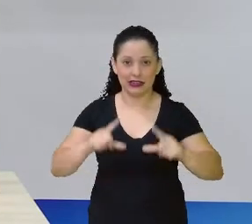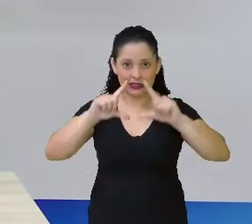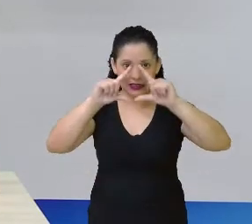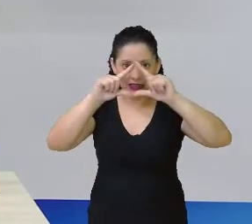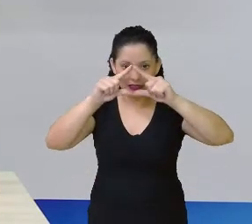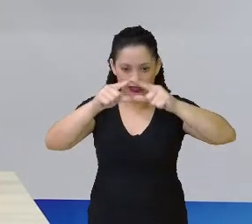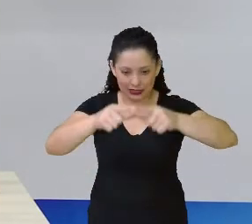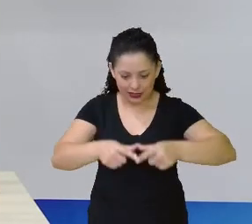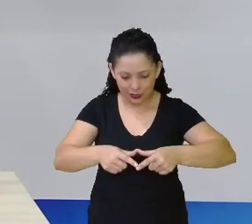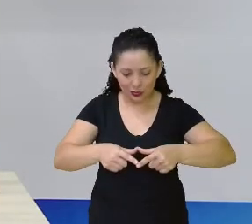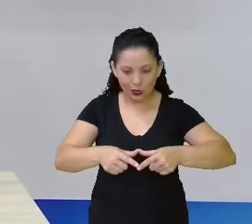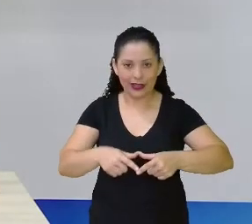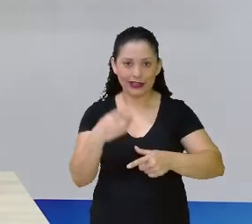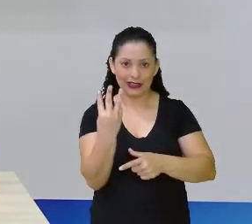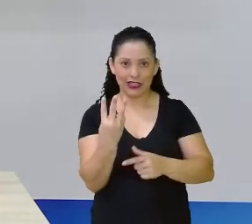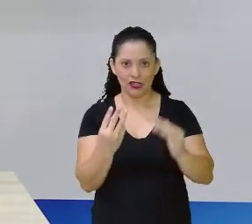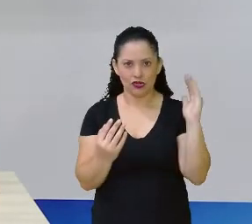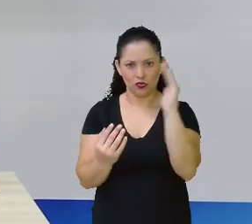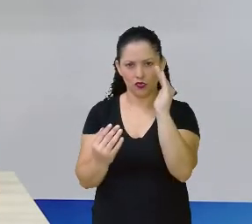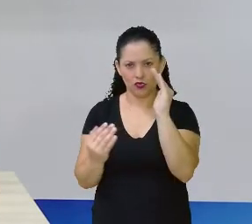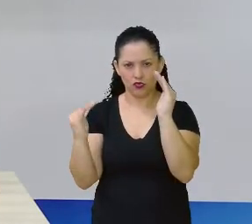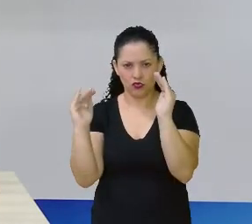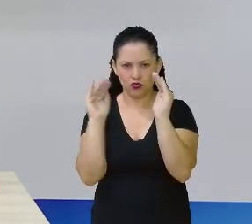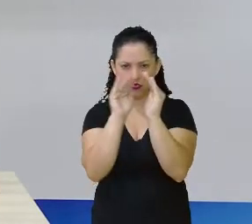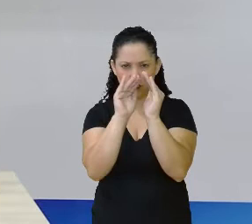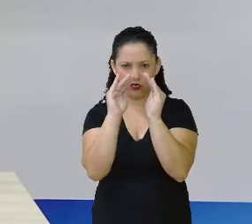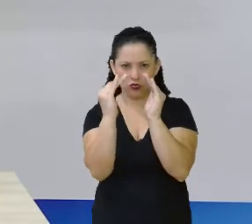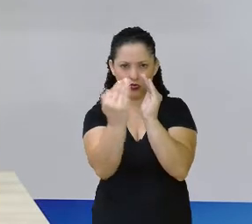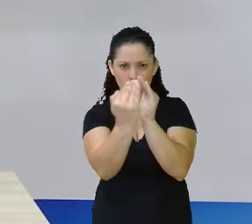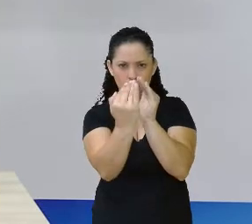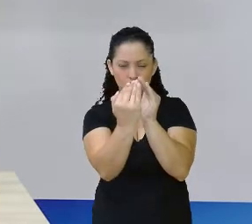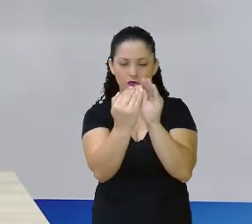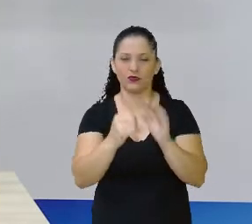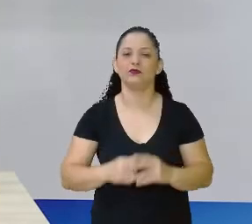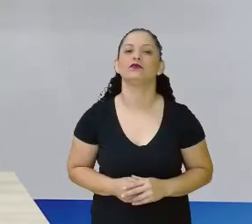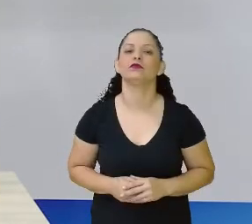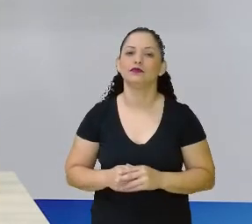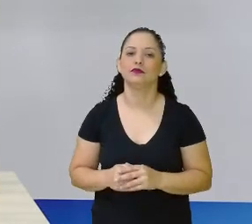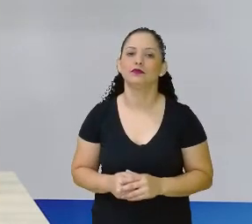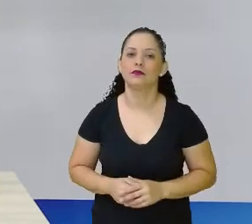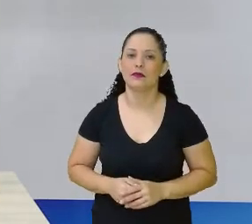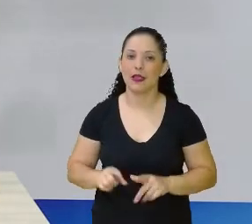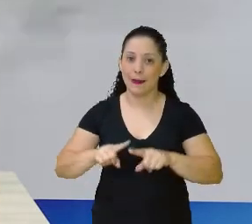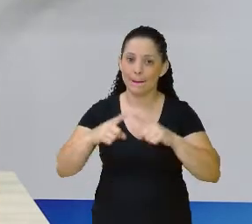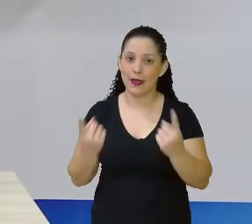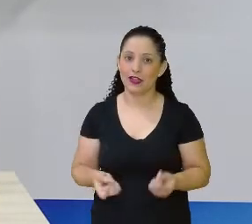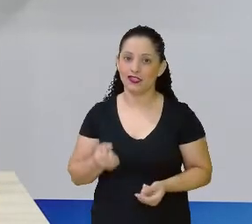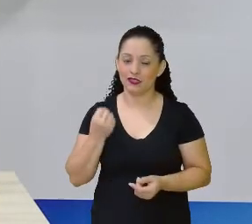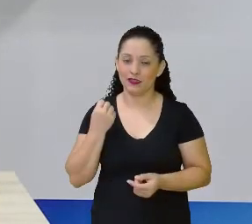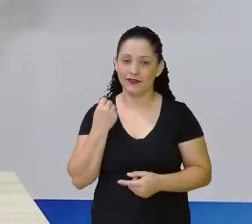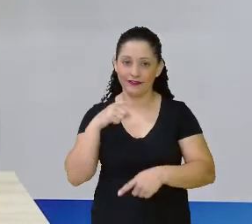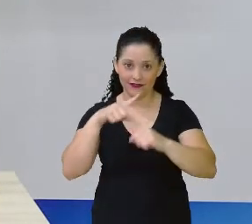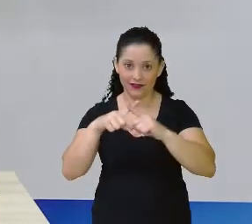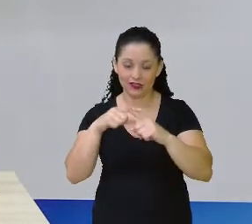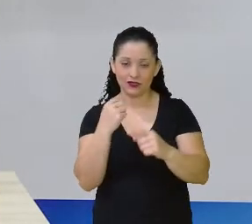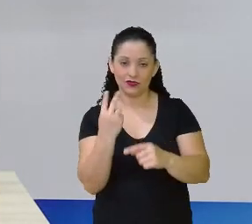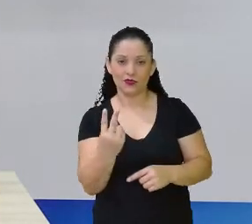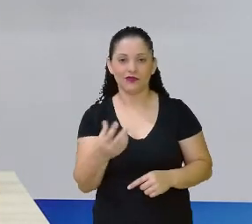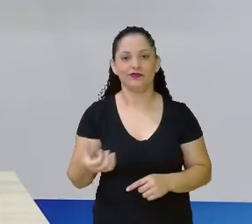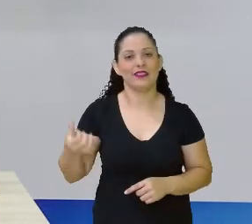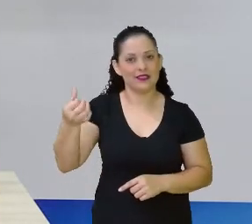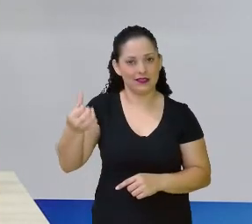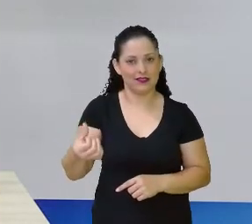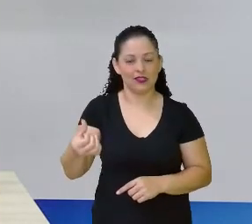a base e fica 4. Mas se eu contar 1, 2, 3, vezes 2, 6. 6